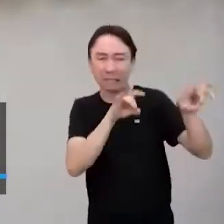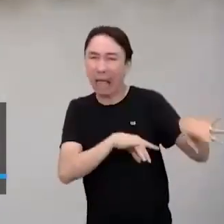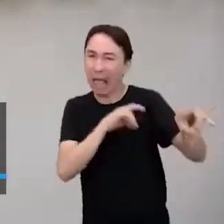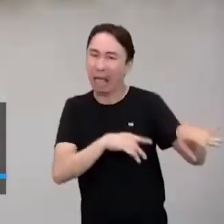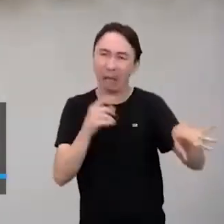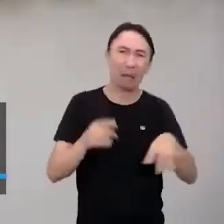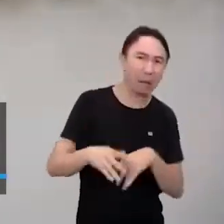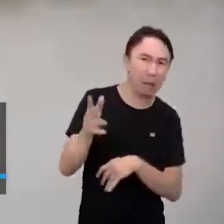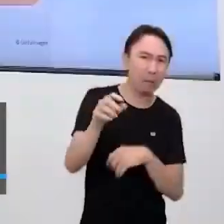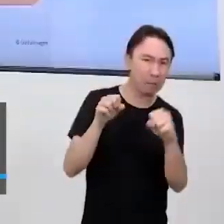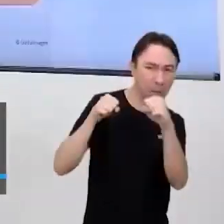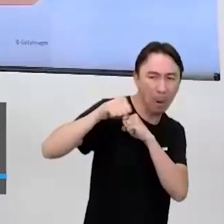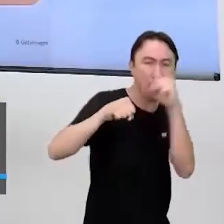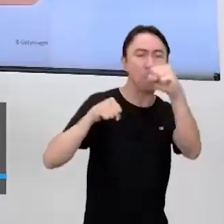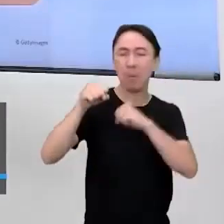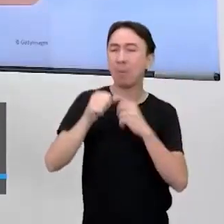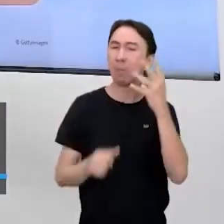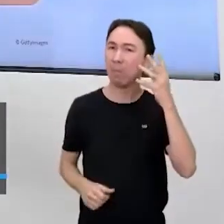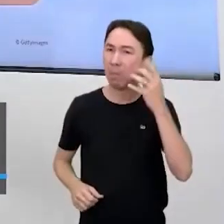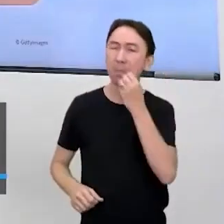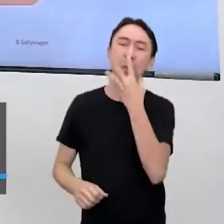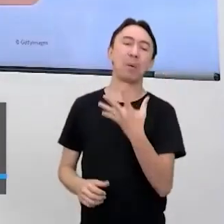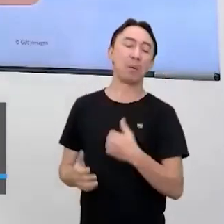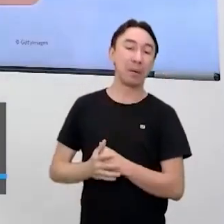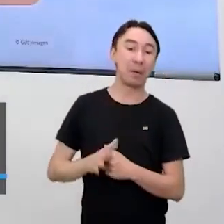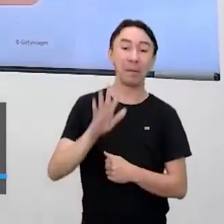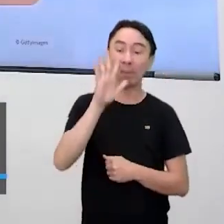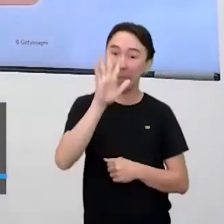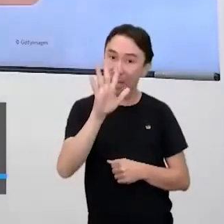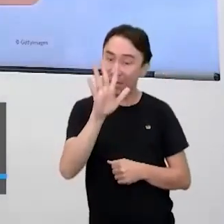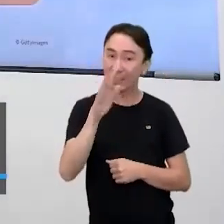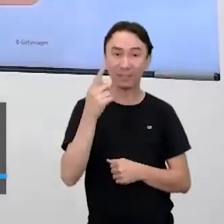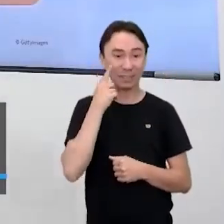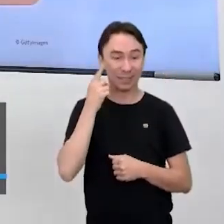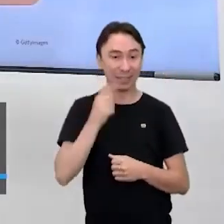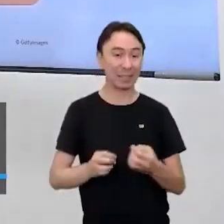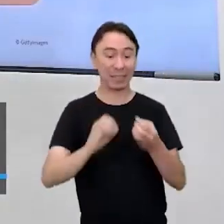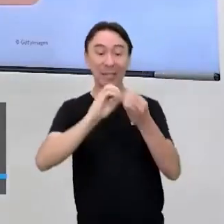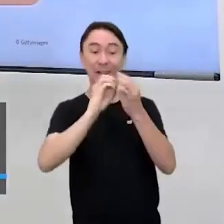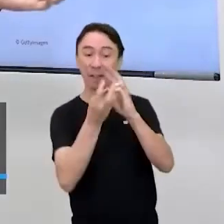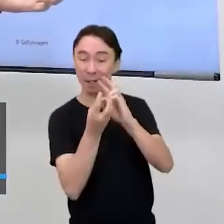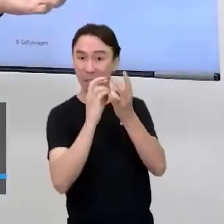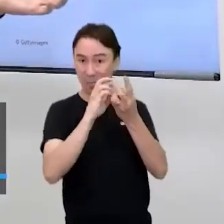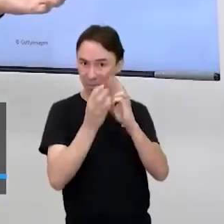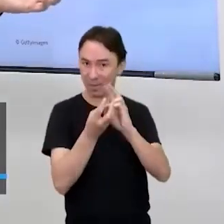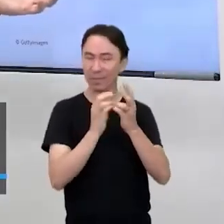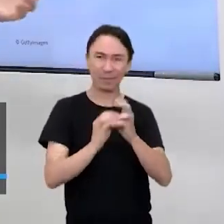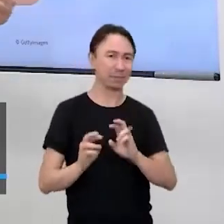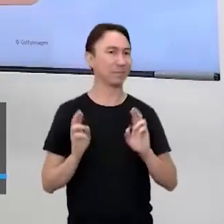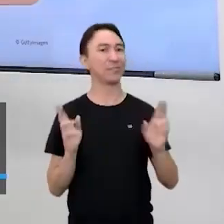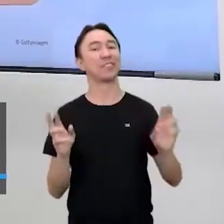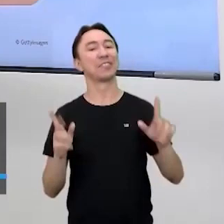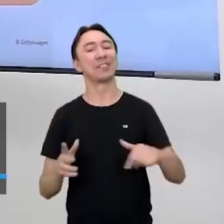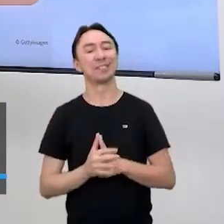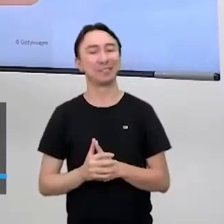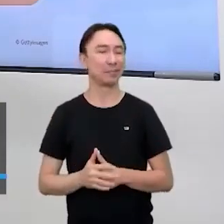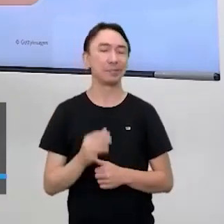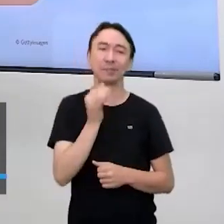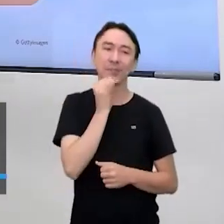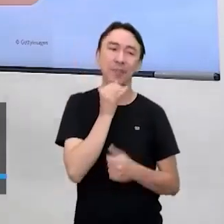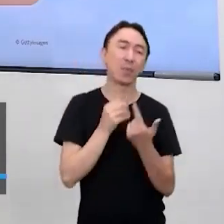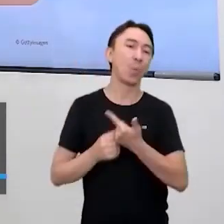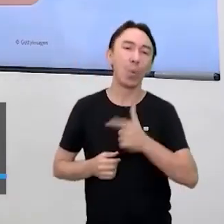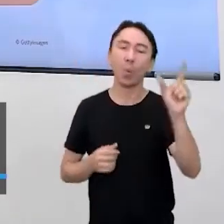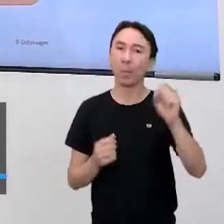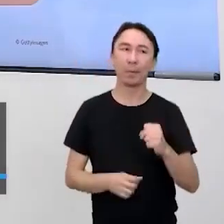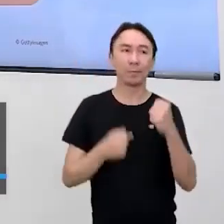capoeira não, a capoeira você tem todo um paranauê, digamos assim. E no boxe, ou no Kung Fu, por exemplo, Taekwondo, etc., que está